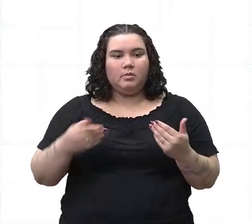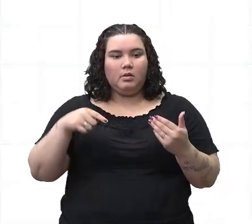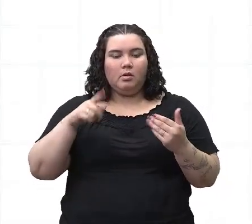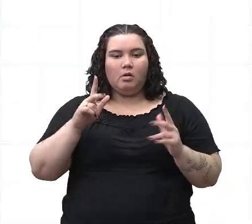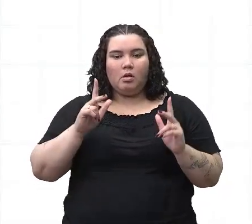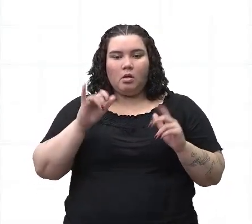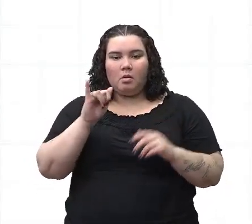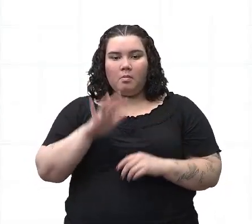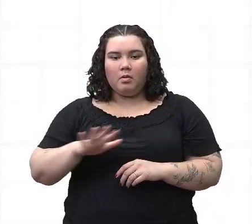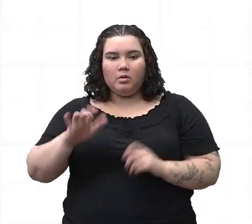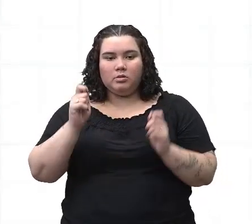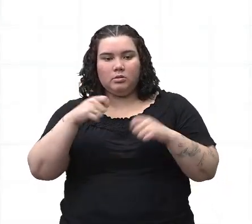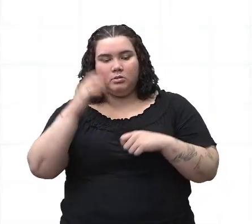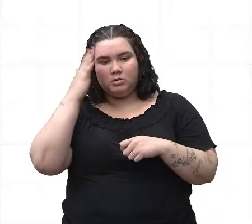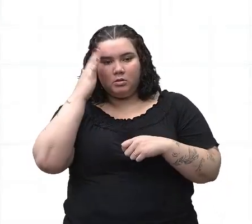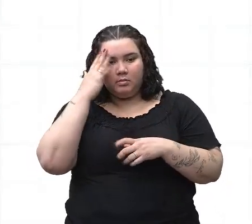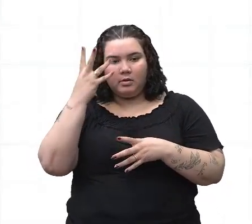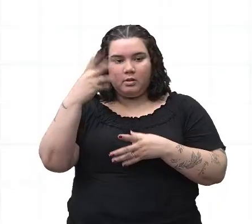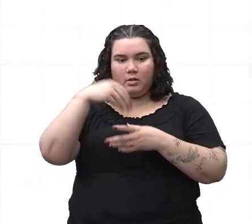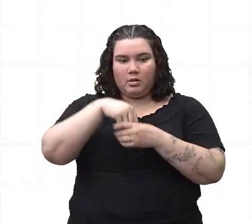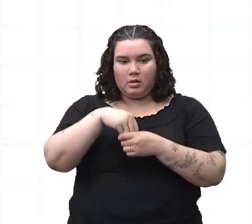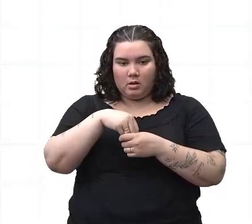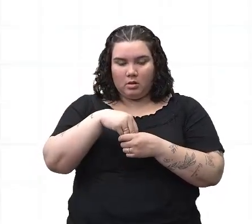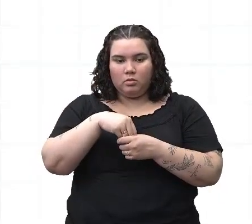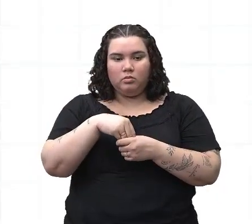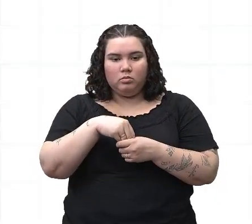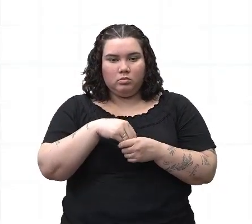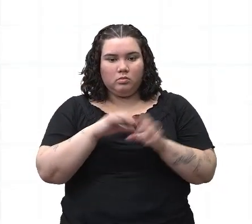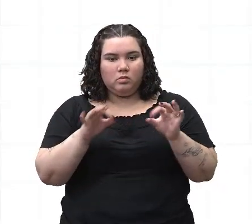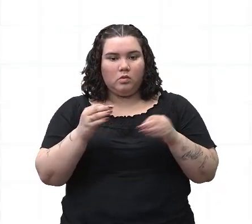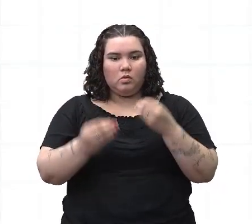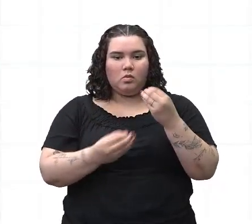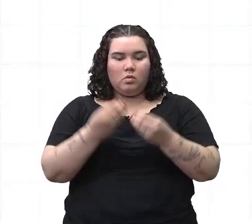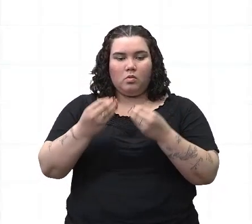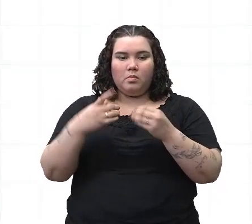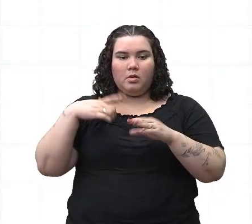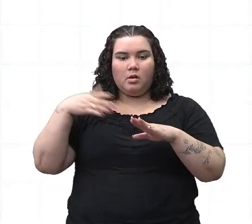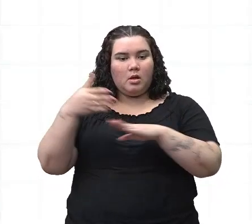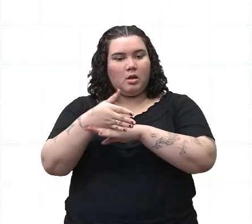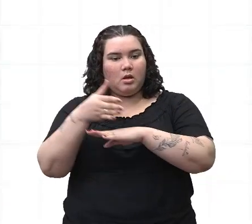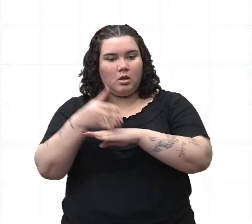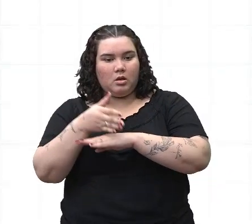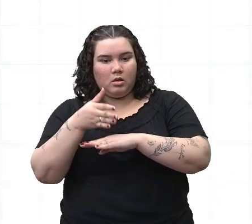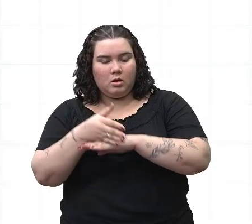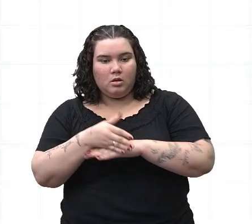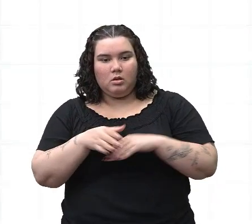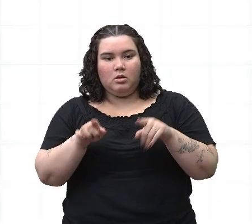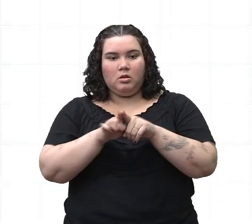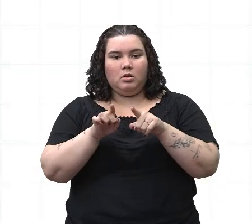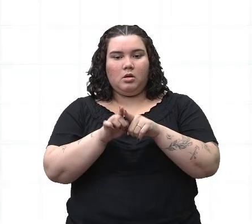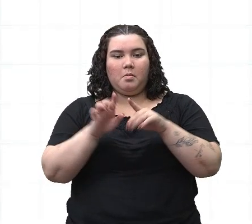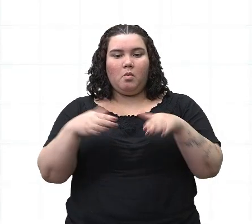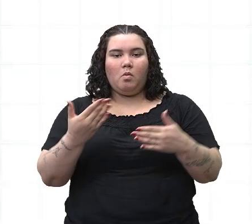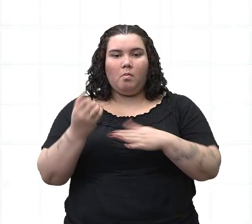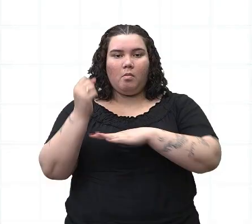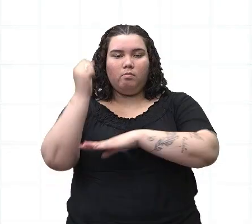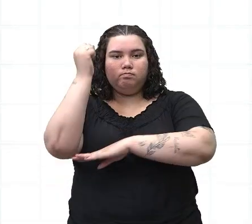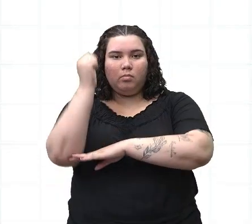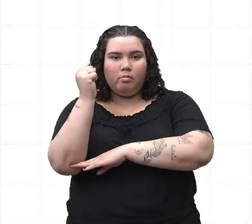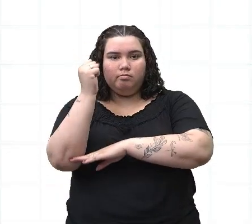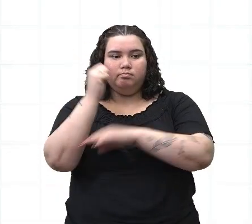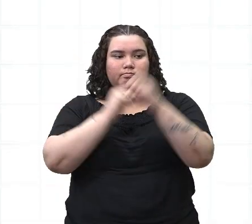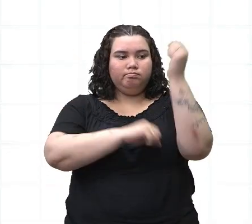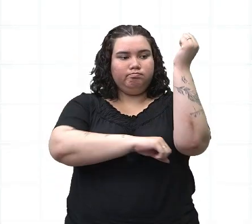já consegue identificar como era por dentro, né? As formas de acesso, as formas de sustentação desse teatro.